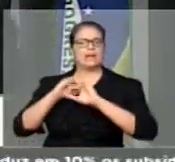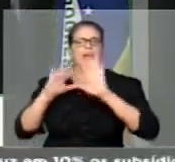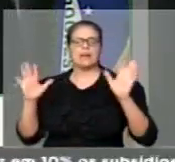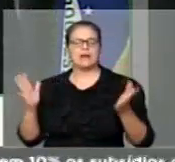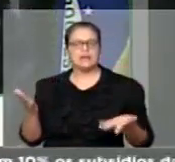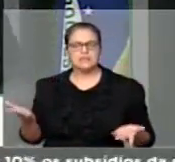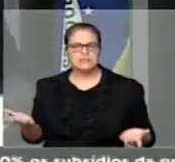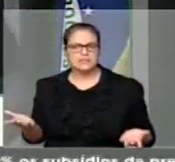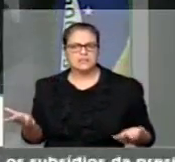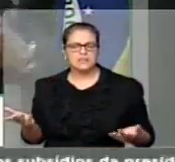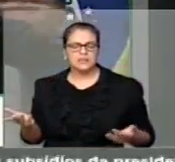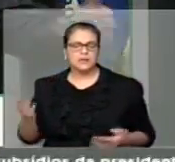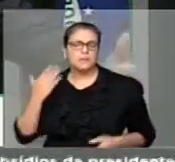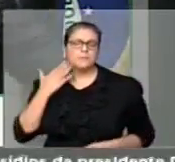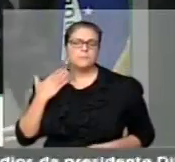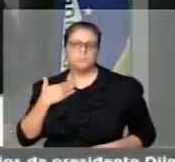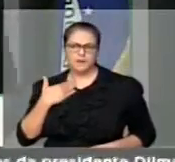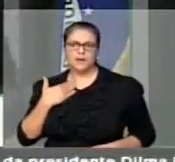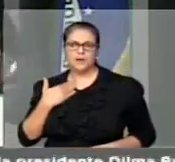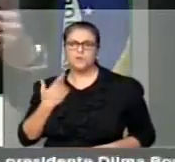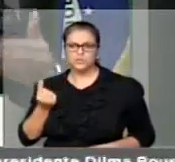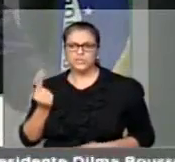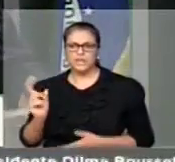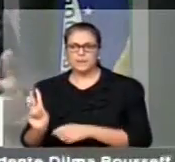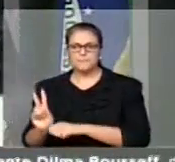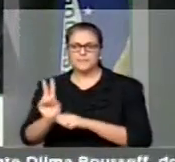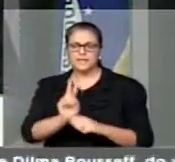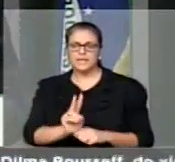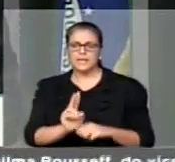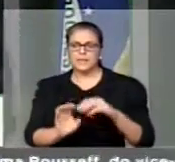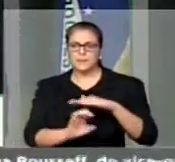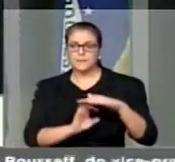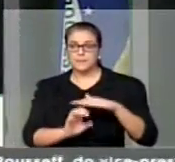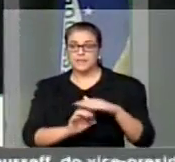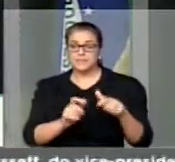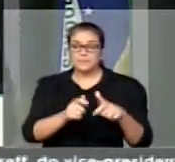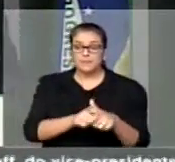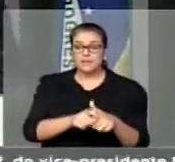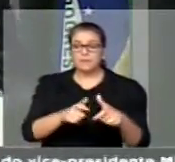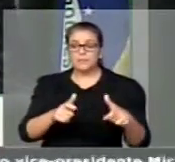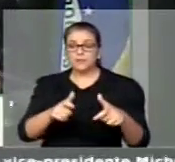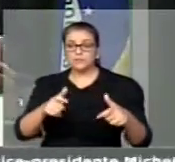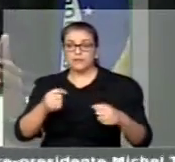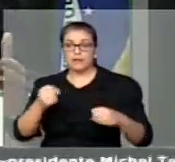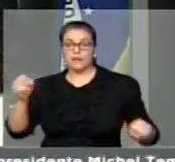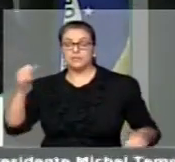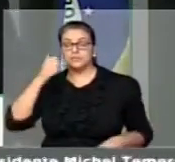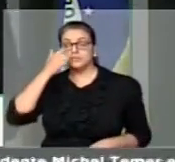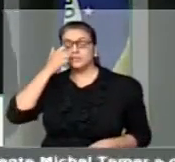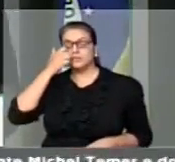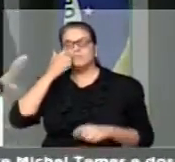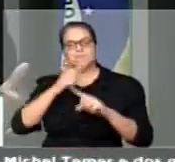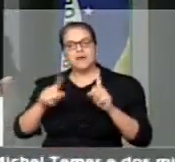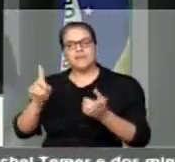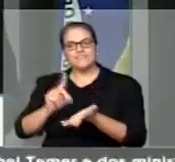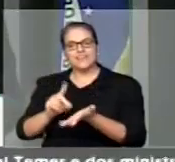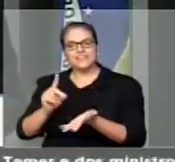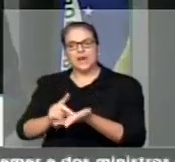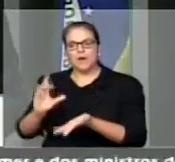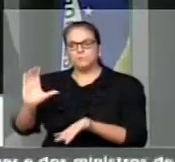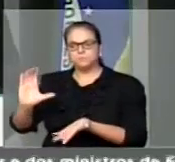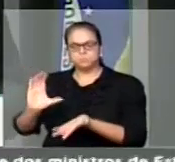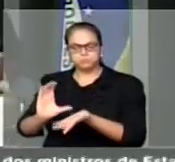banco, obviamente, que emprestava recurso para os micro, pequenos, médios e grandes, mas que grandes montantes eram escolhidos